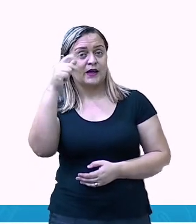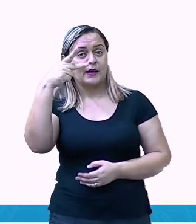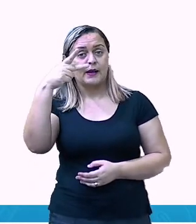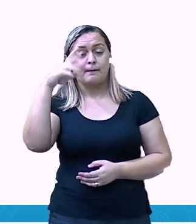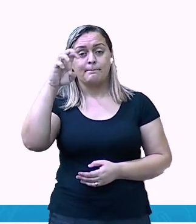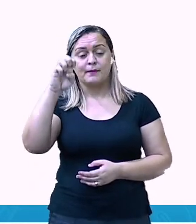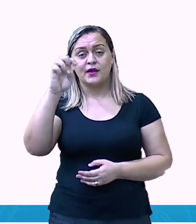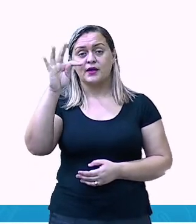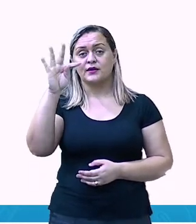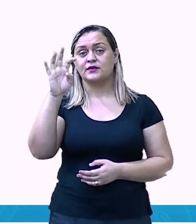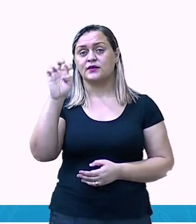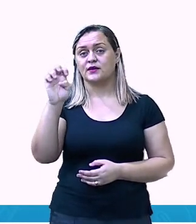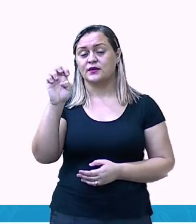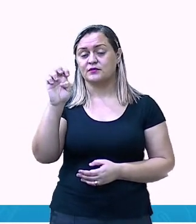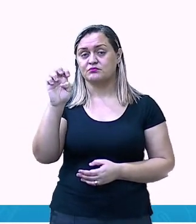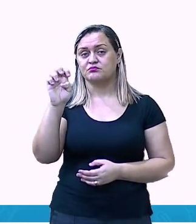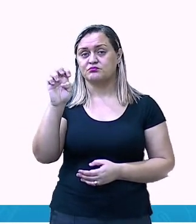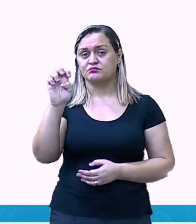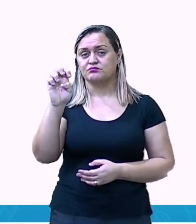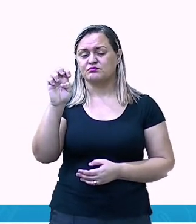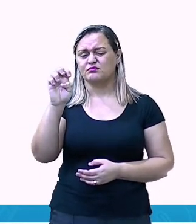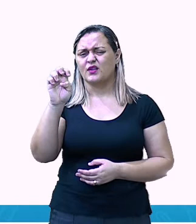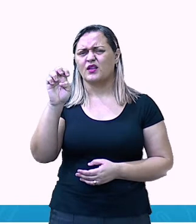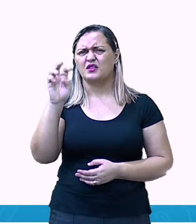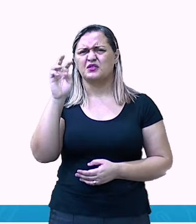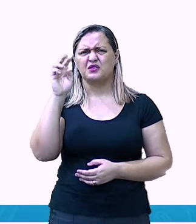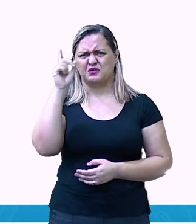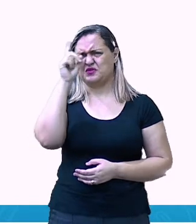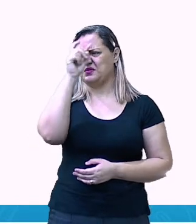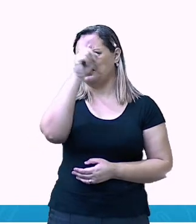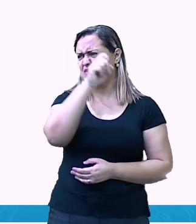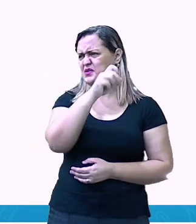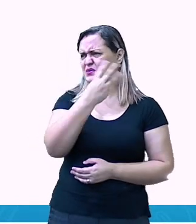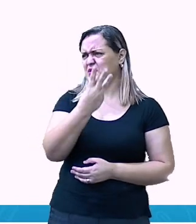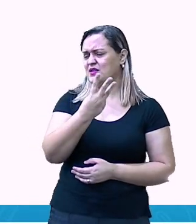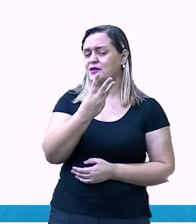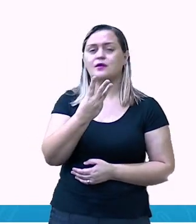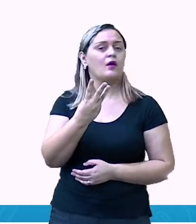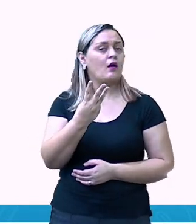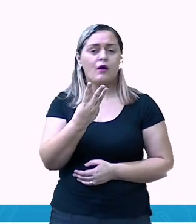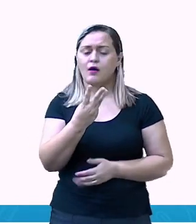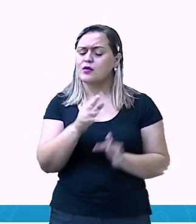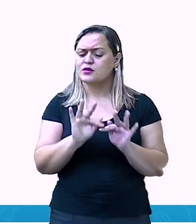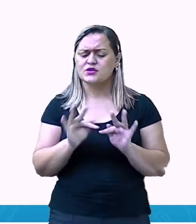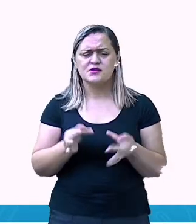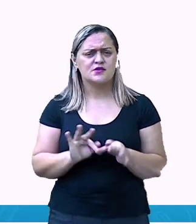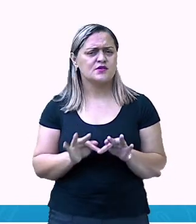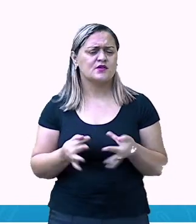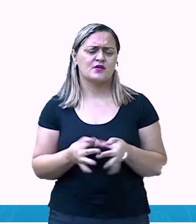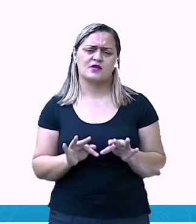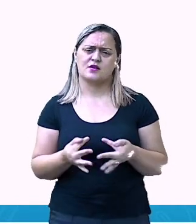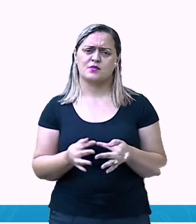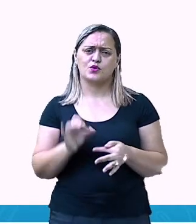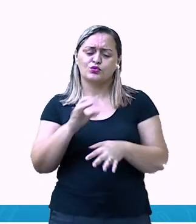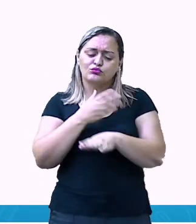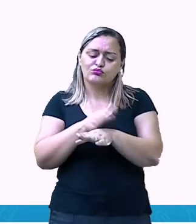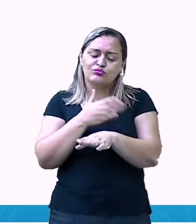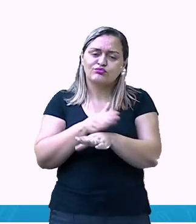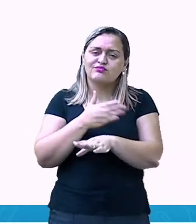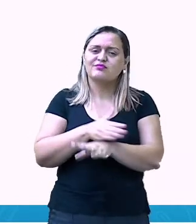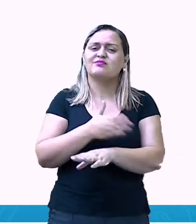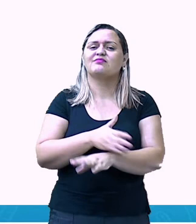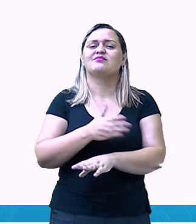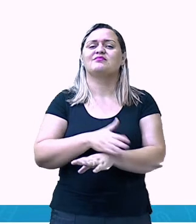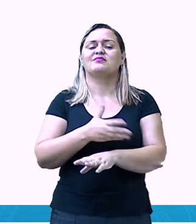Tapete. Ah, diferente, né? Mais difícil de juntar. Não, simples. Você vai pegar. Tem dificuldade ainda? Vamos fazer a primeira.